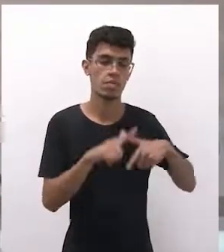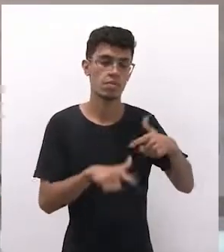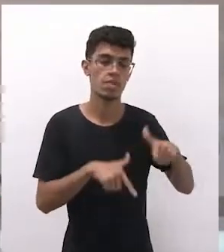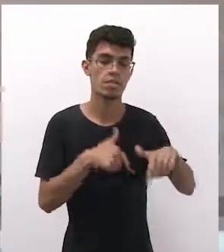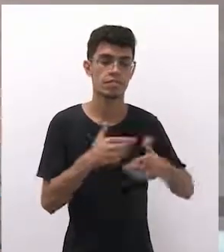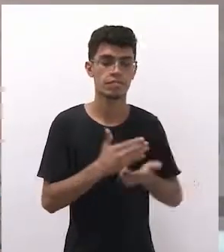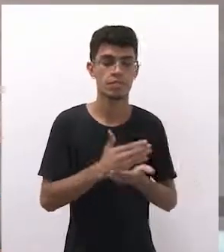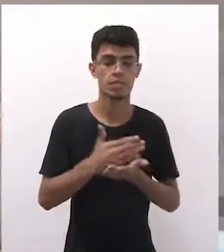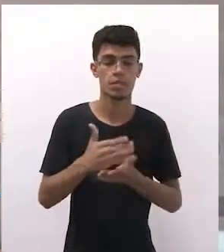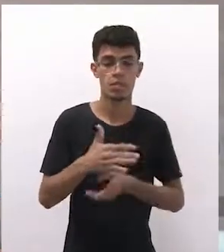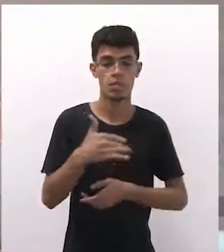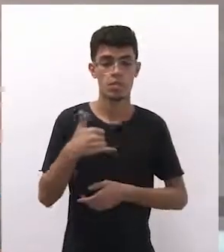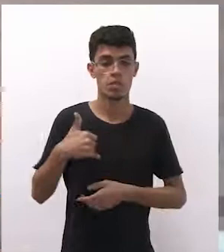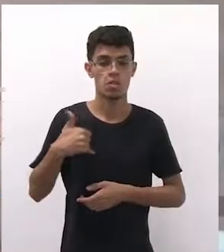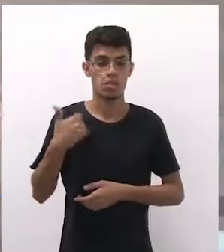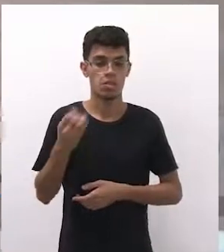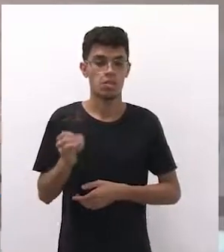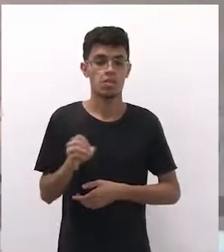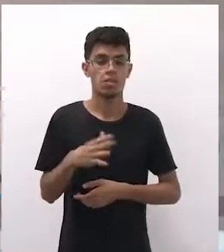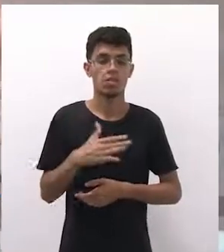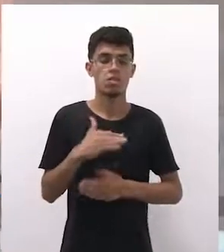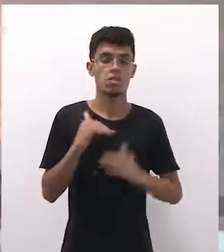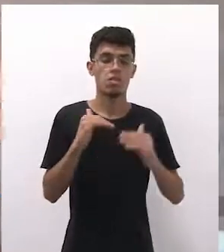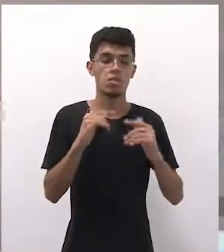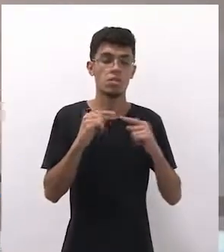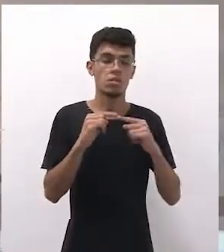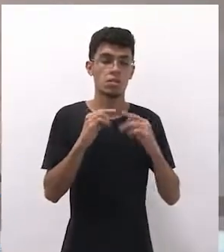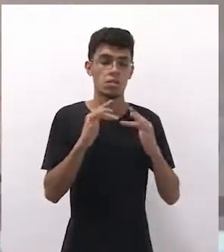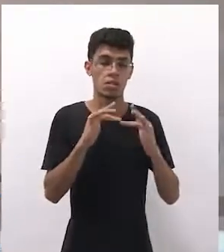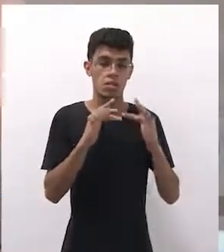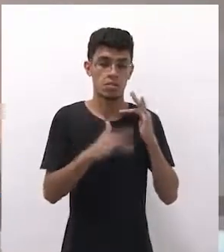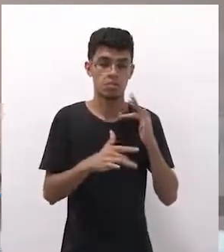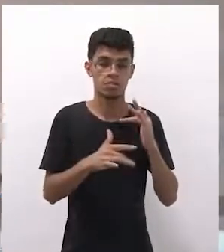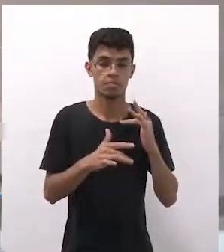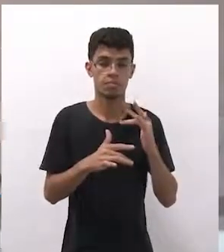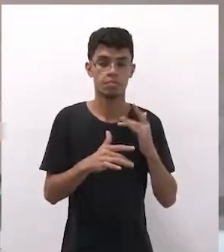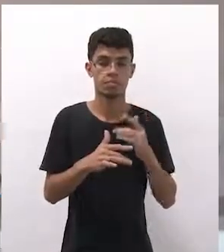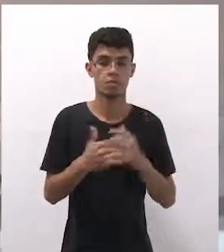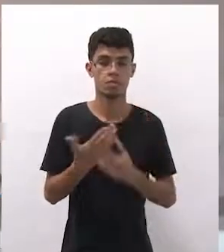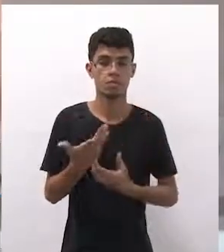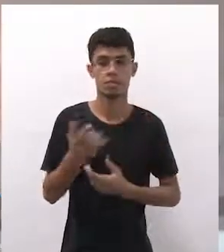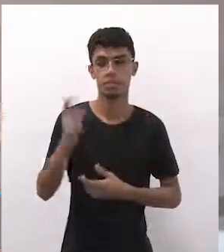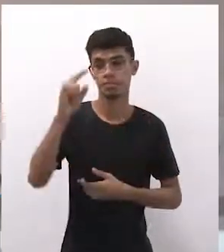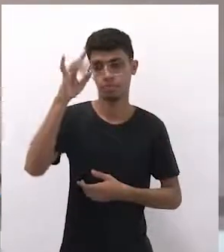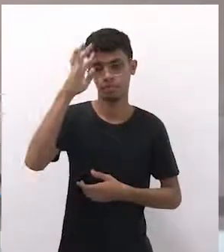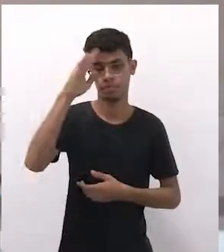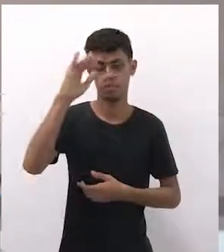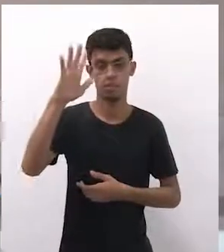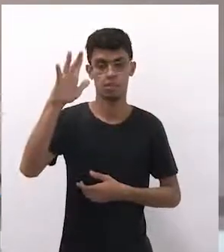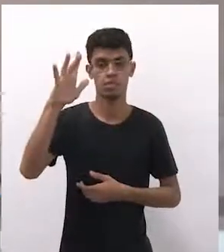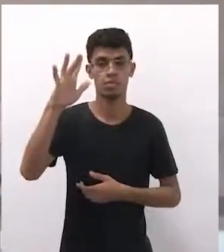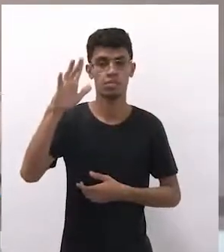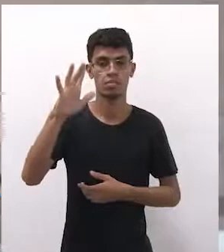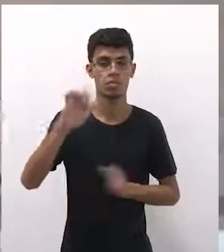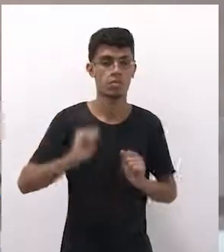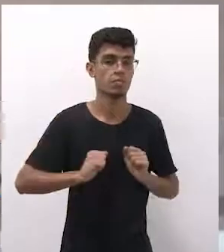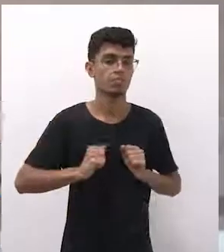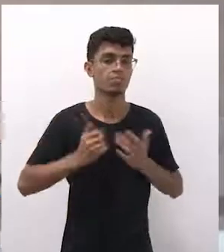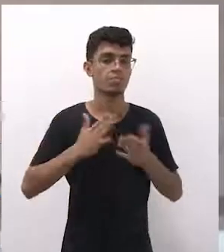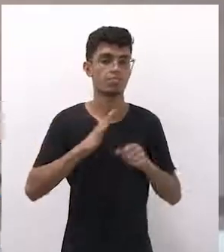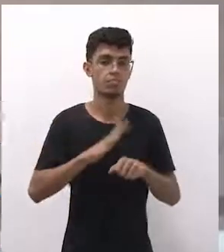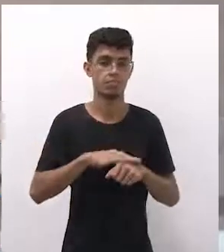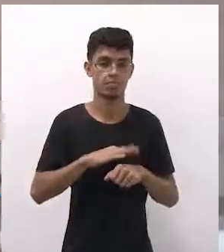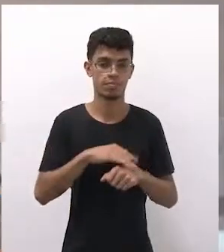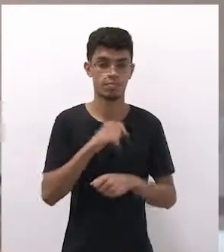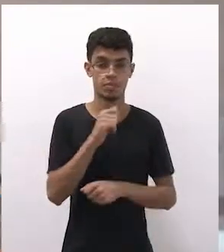cedo, tu perde esse contato com o lúdico, com a criatividade, com essa capacidade de sonhar. Então,